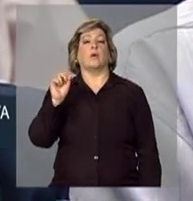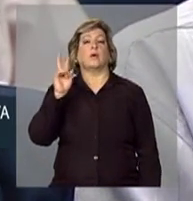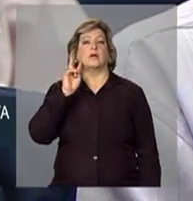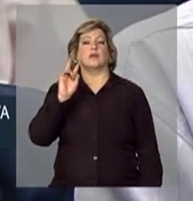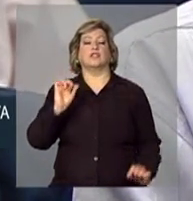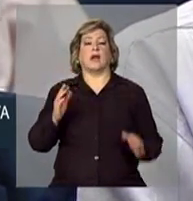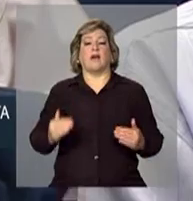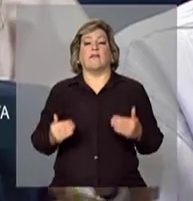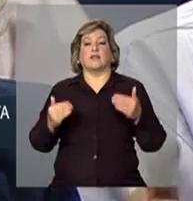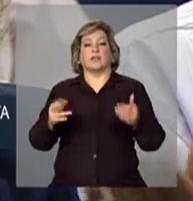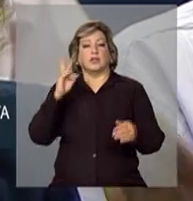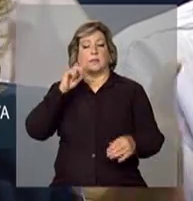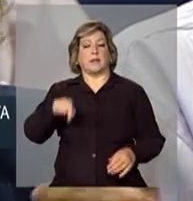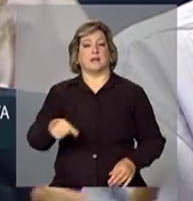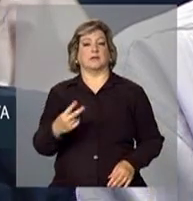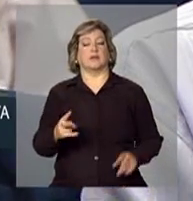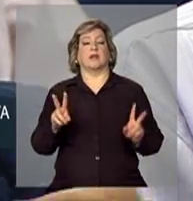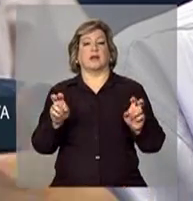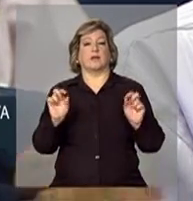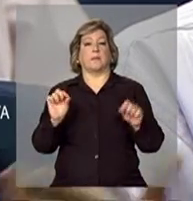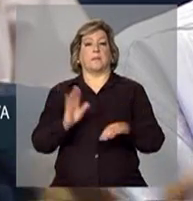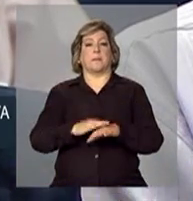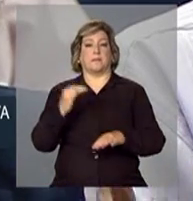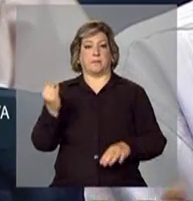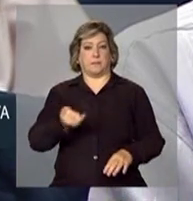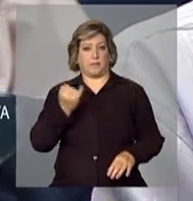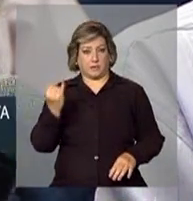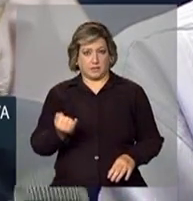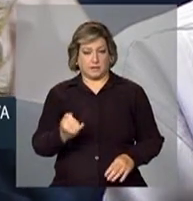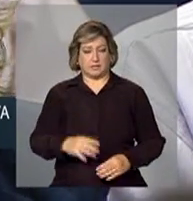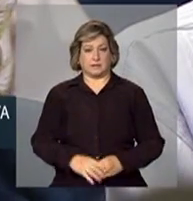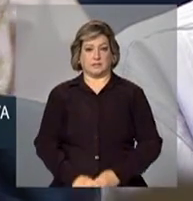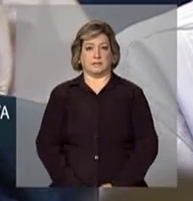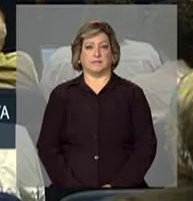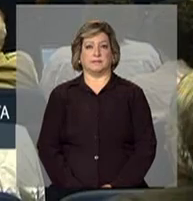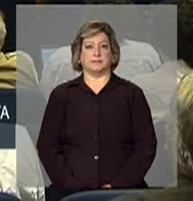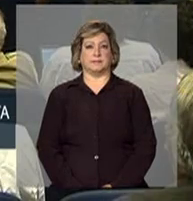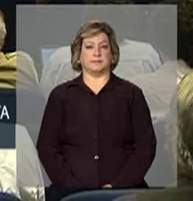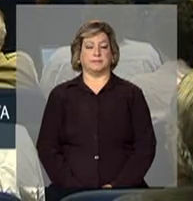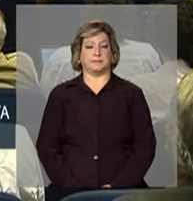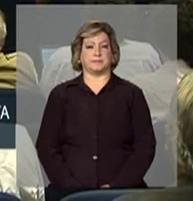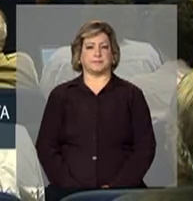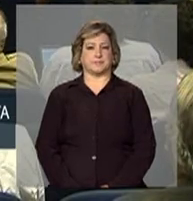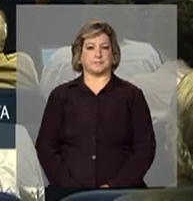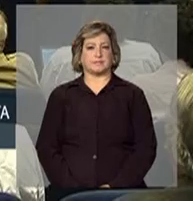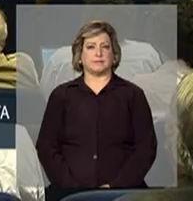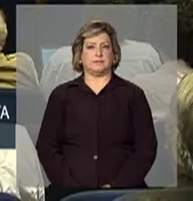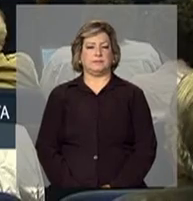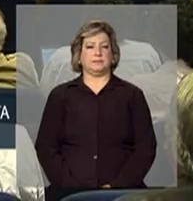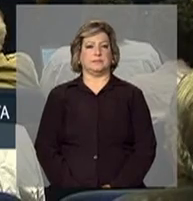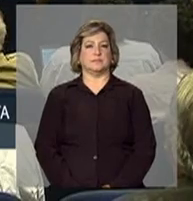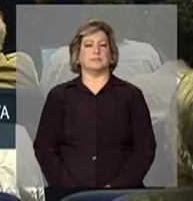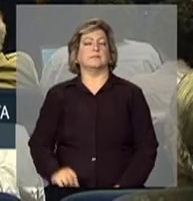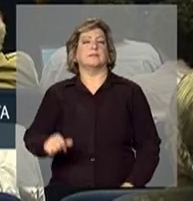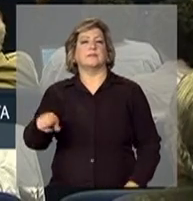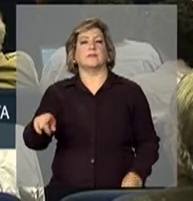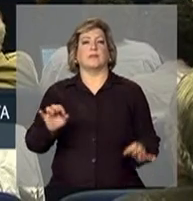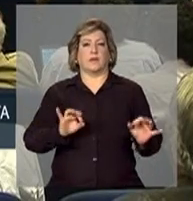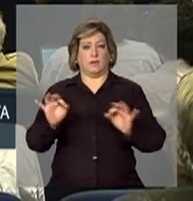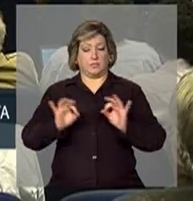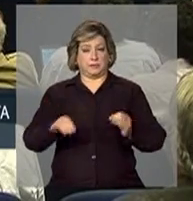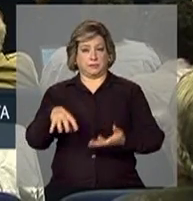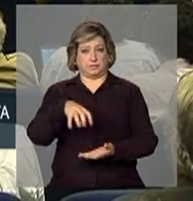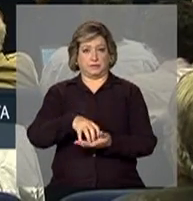questões importantes e que muito pouco tem sido dito até pela mídia. Olha, a coordenadora do grupo de trabalho está